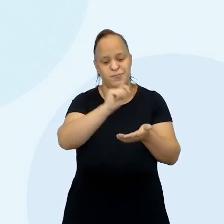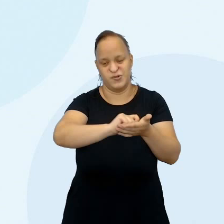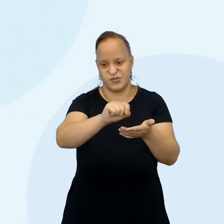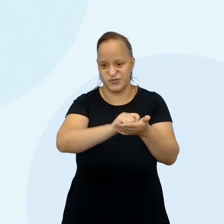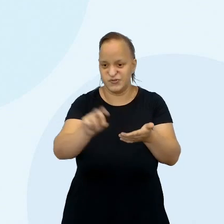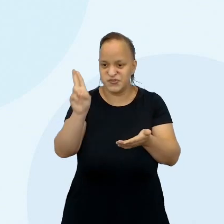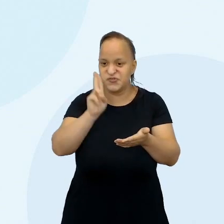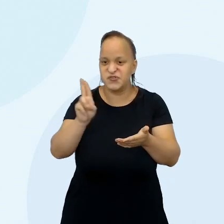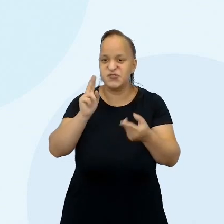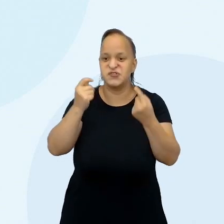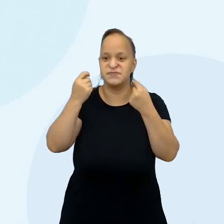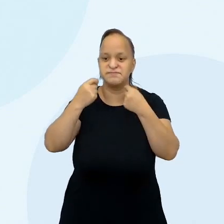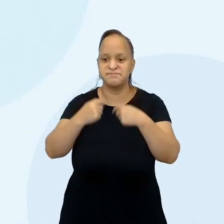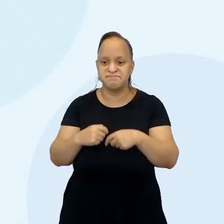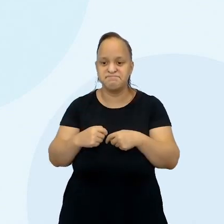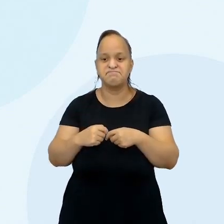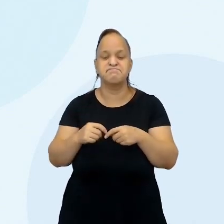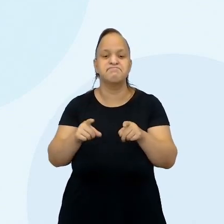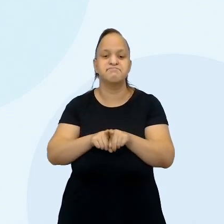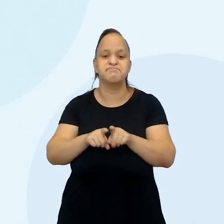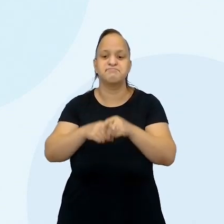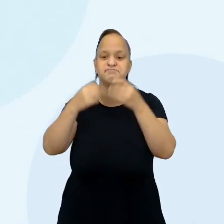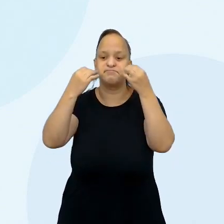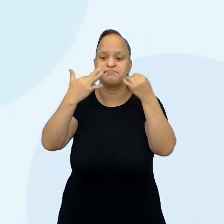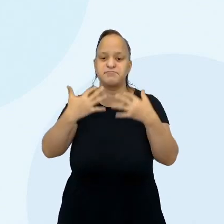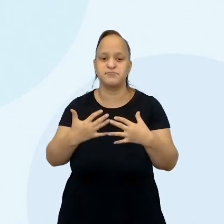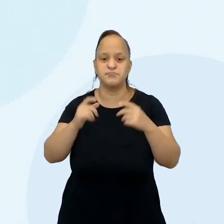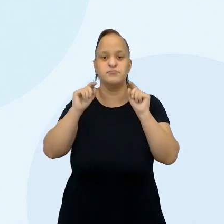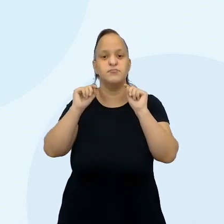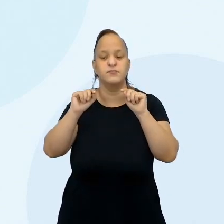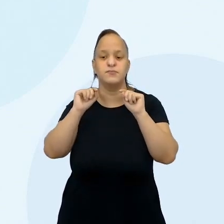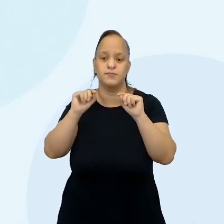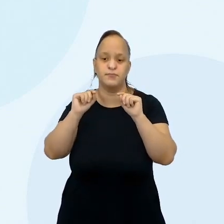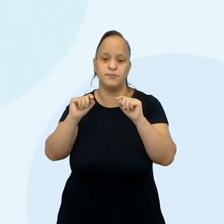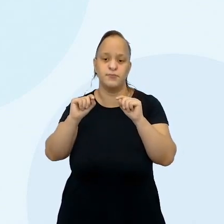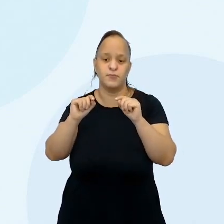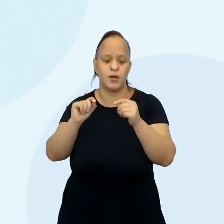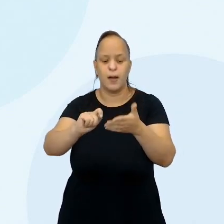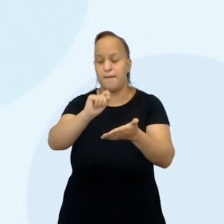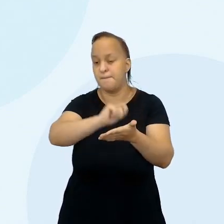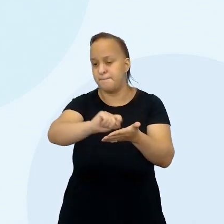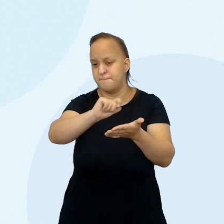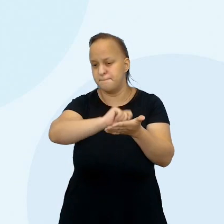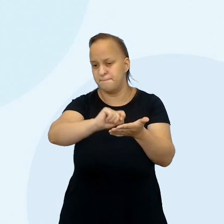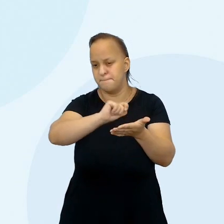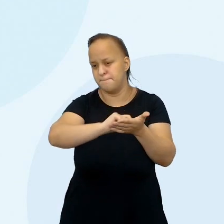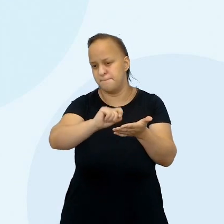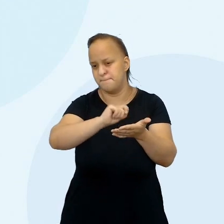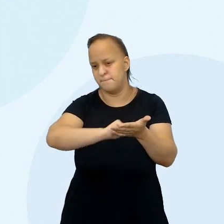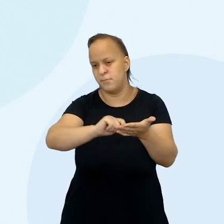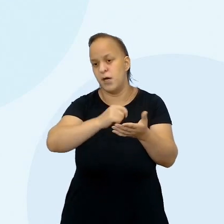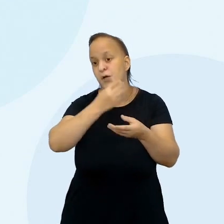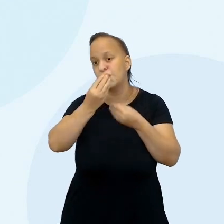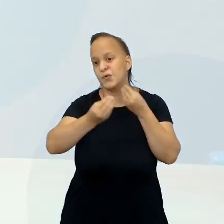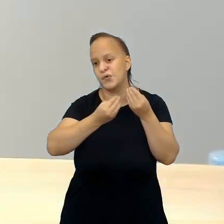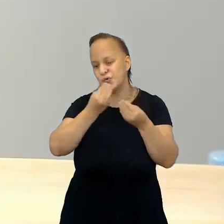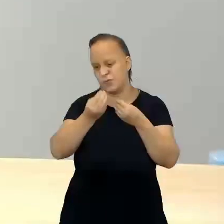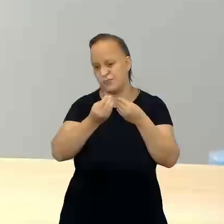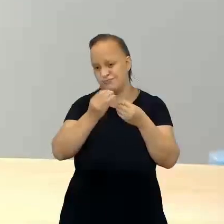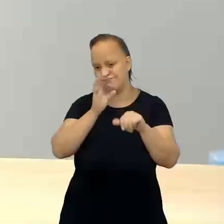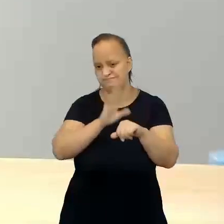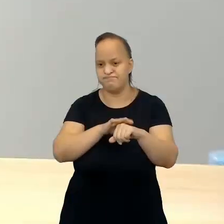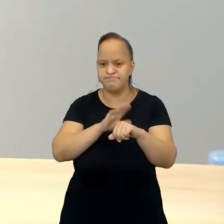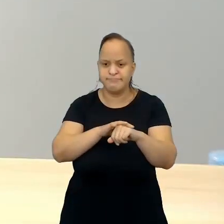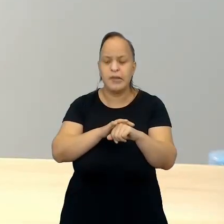E aí eu vou falar mais um pouquinho, né? Por que a gente fala do diário? Como vou utilizar? Eu entendo para que